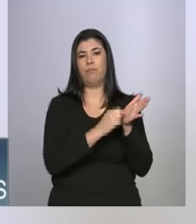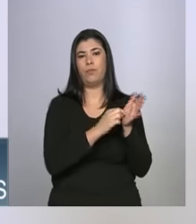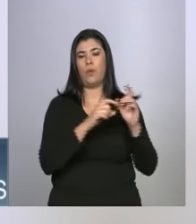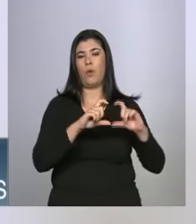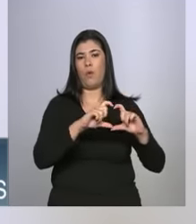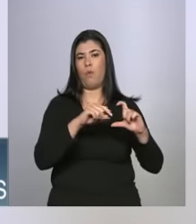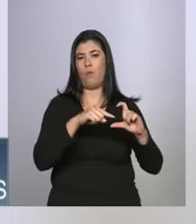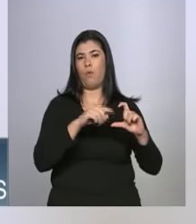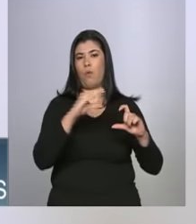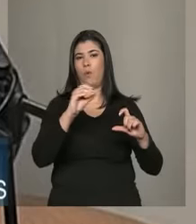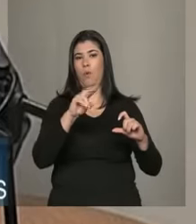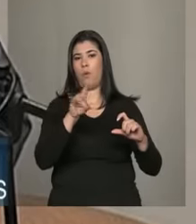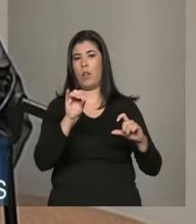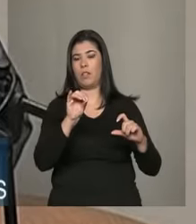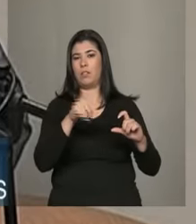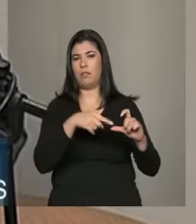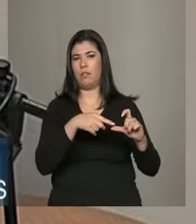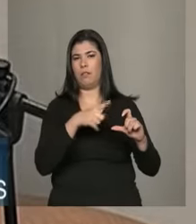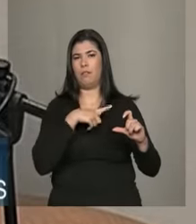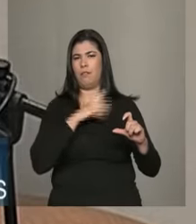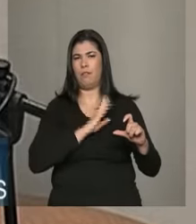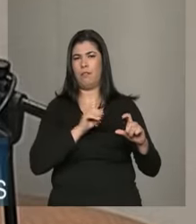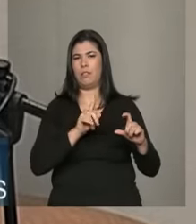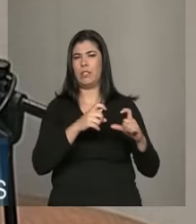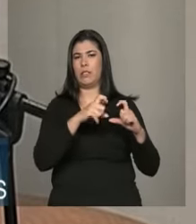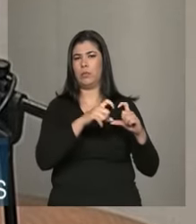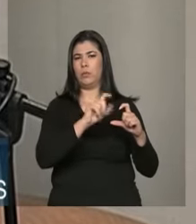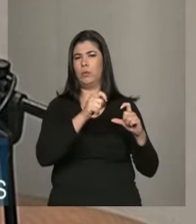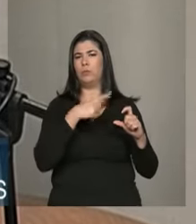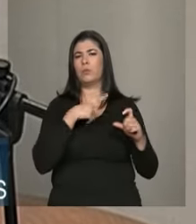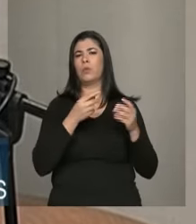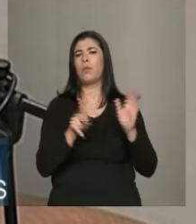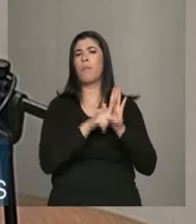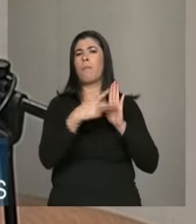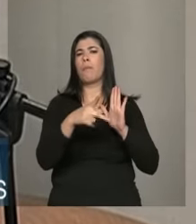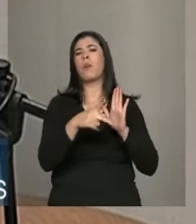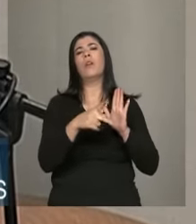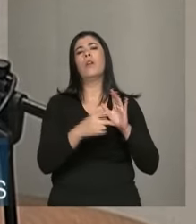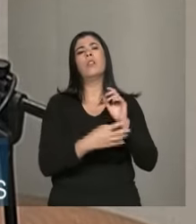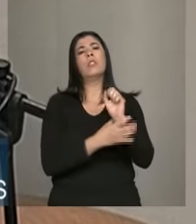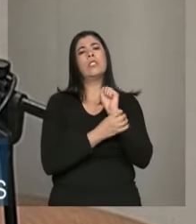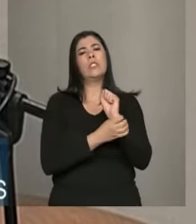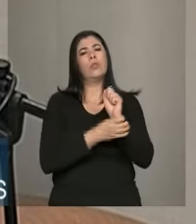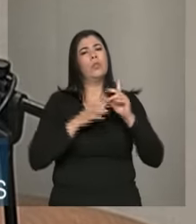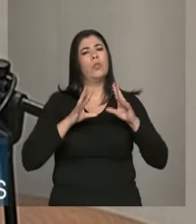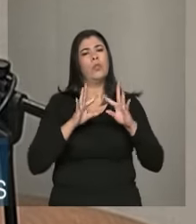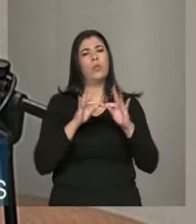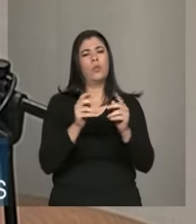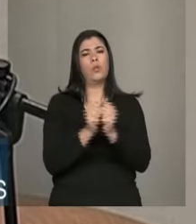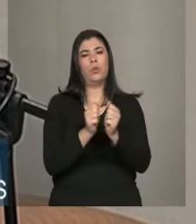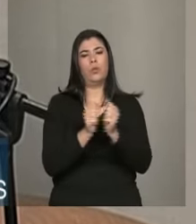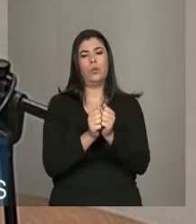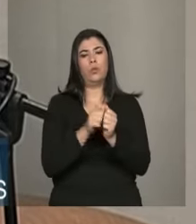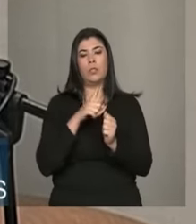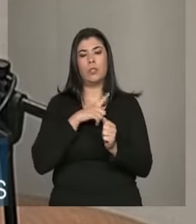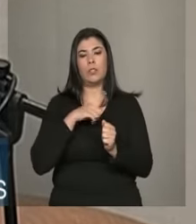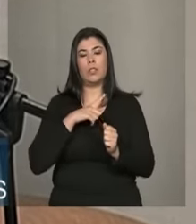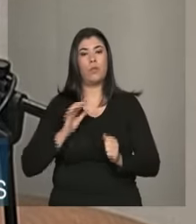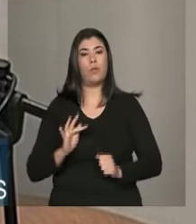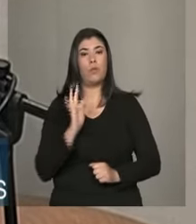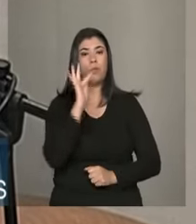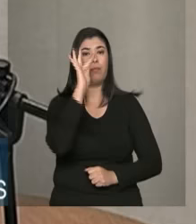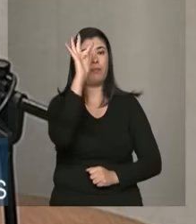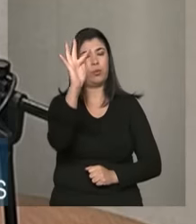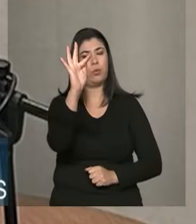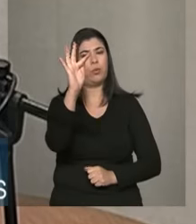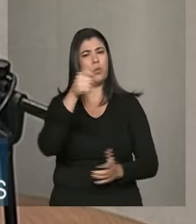ao Crime abominável e a crença segura de que todos juntos haveremos de erradicar